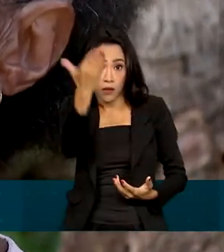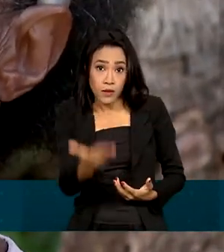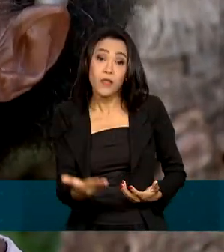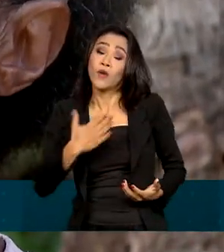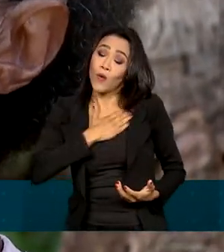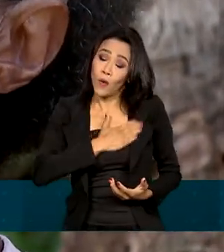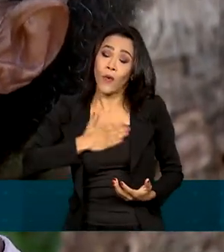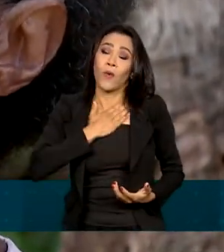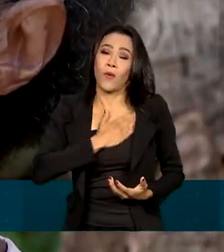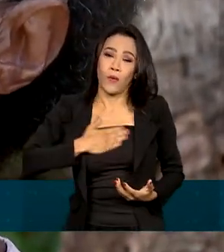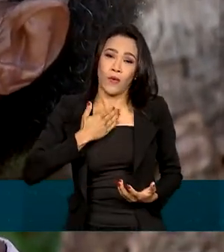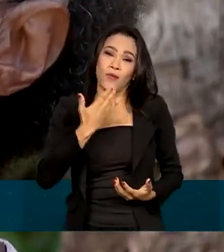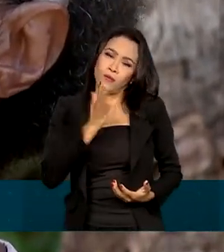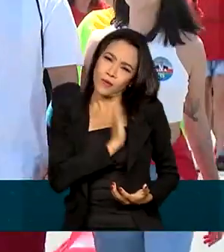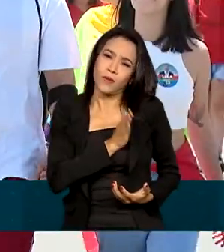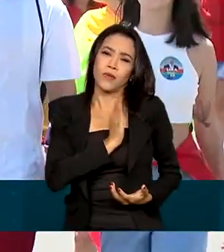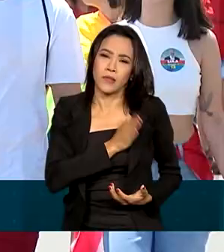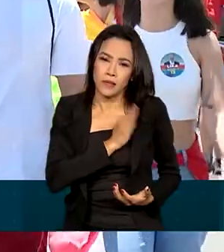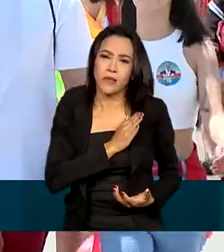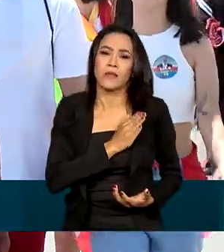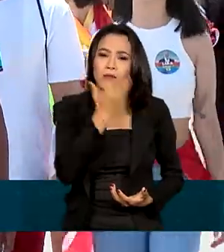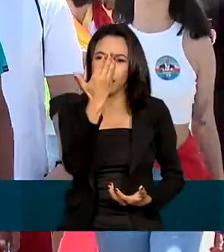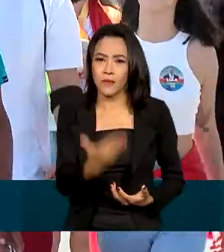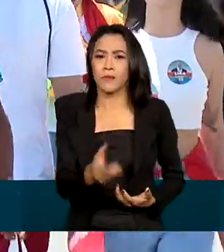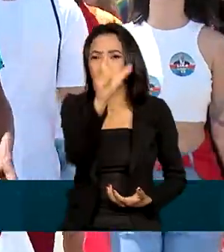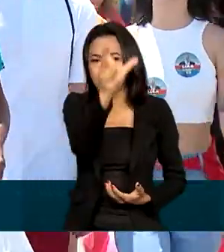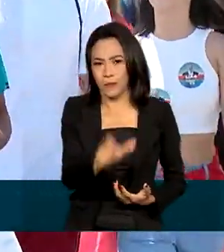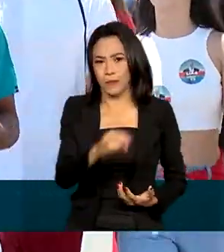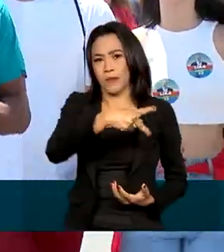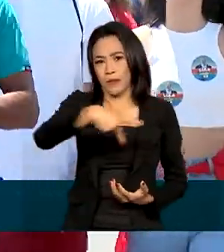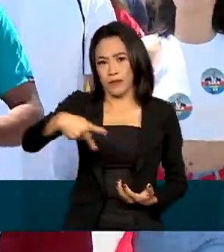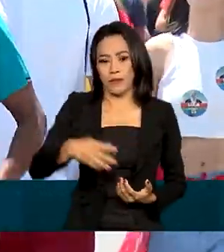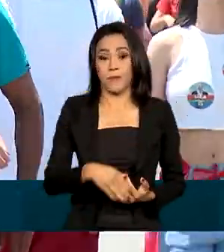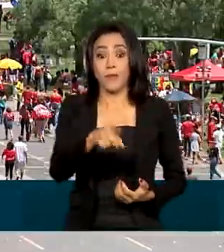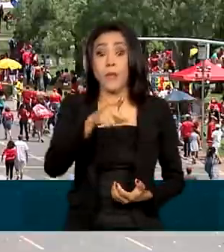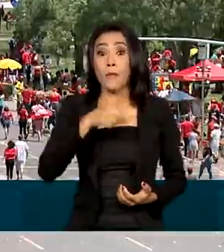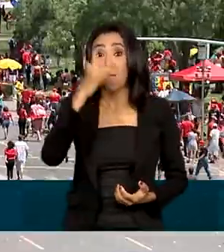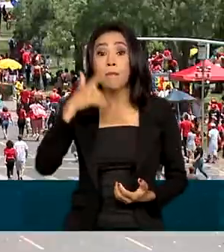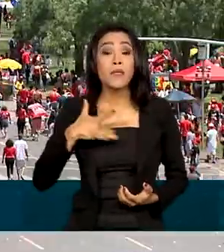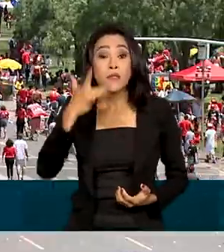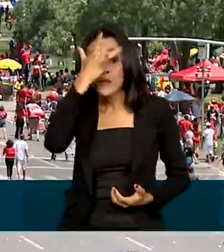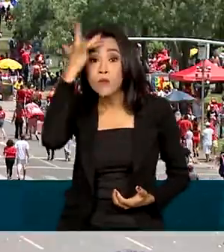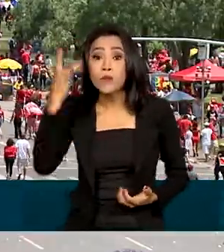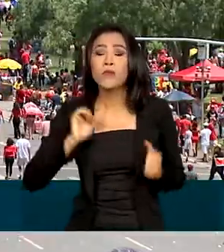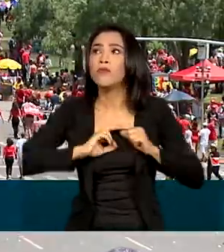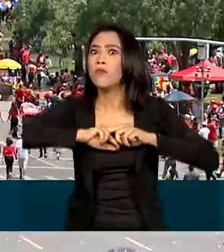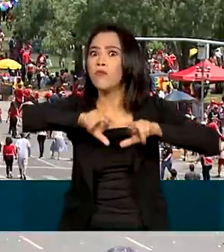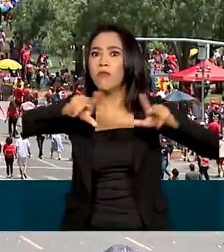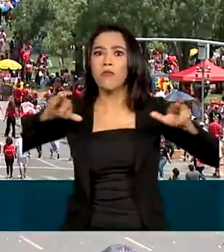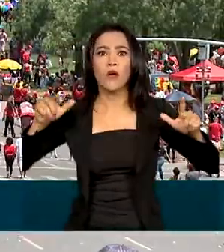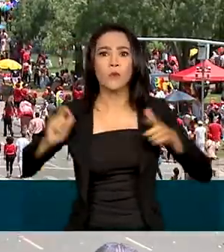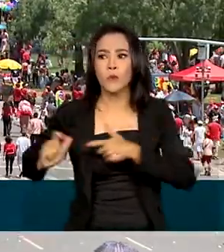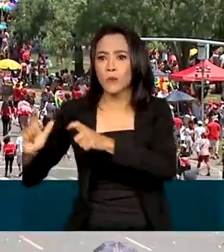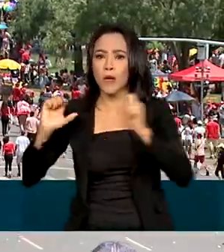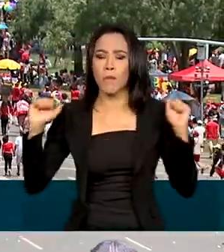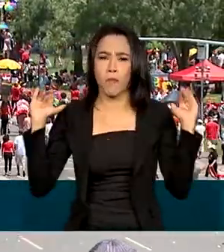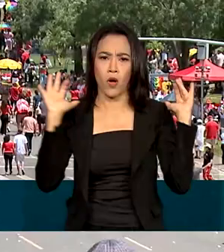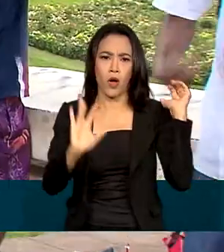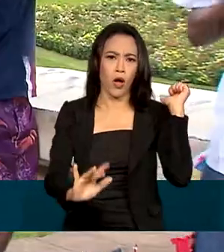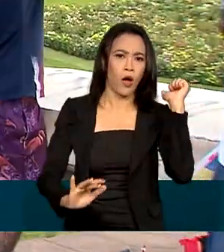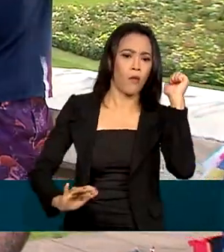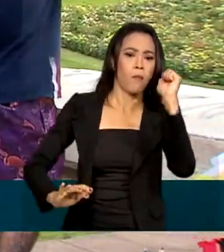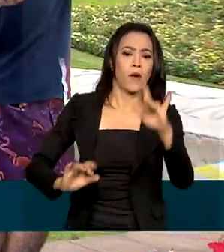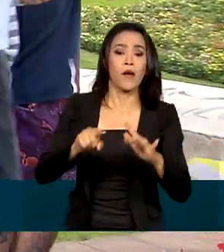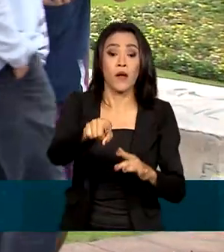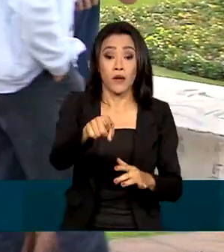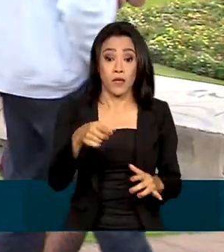gostei, que eu gosto dele, de coração. A posse reuniu gente de todos os lugares. Neste 1º de janeiro, estavam presentes os que tiveram